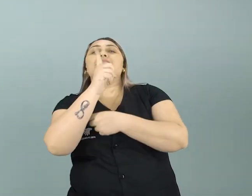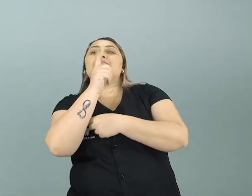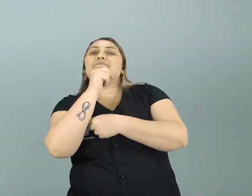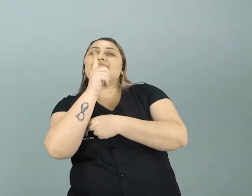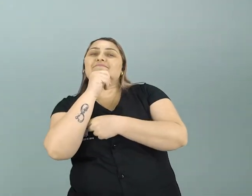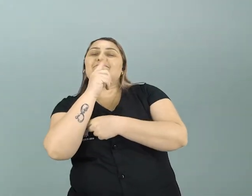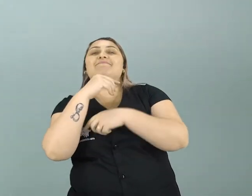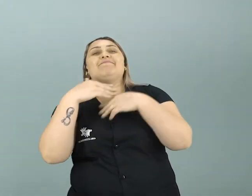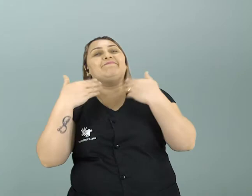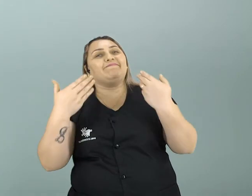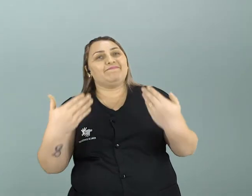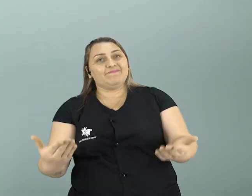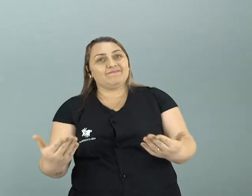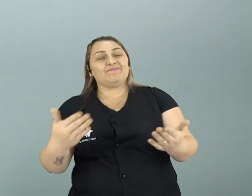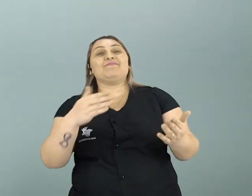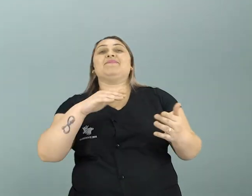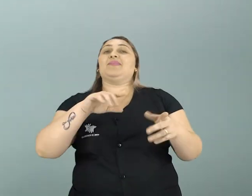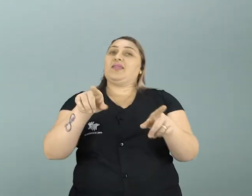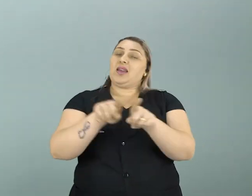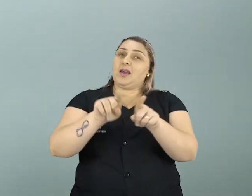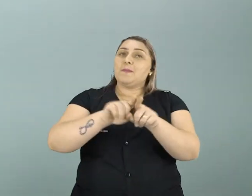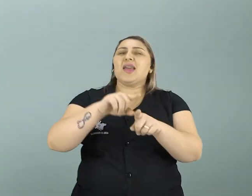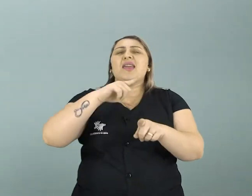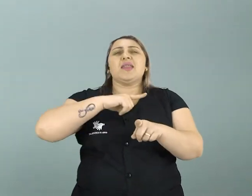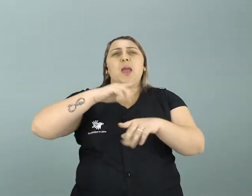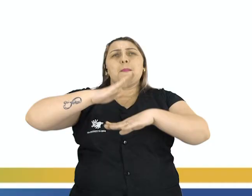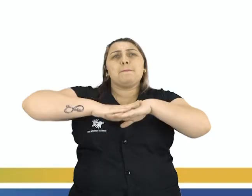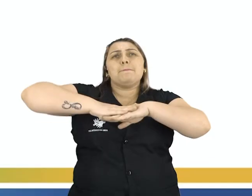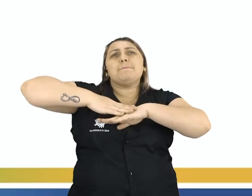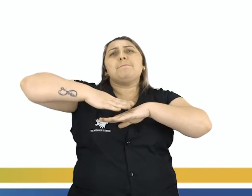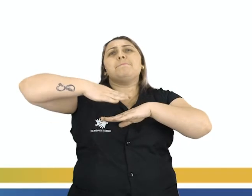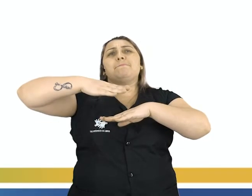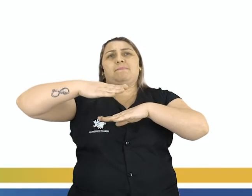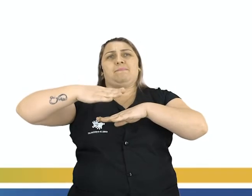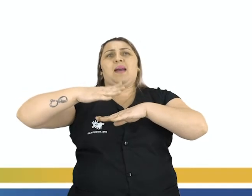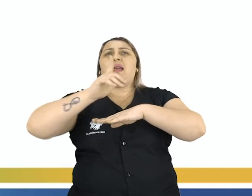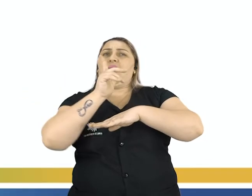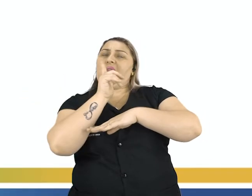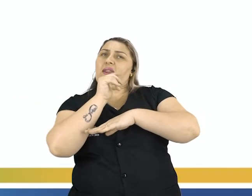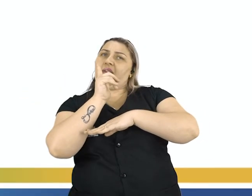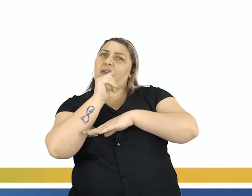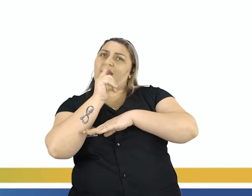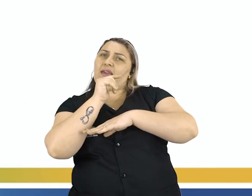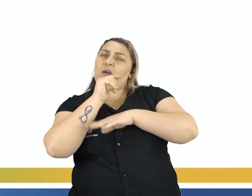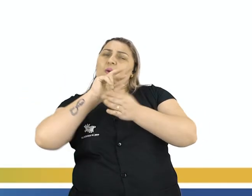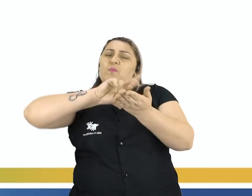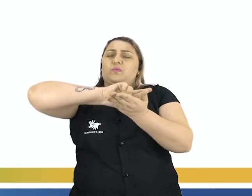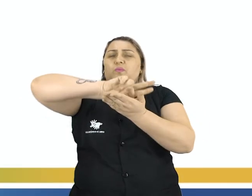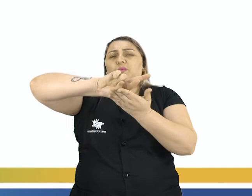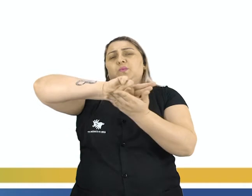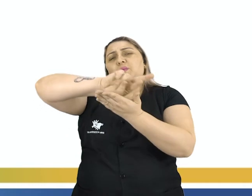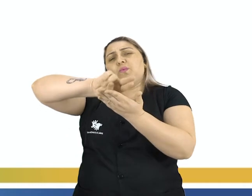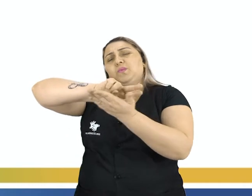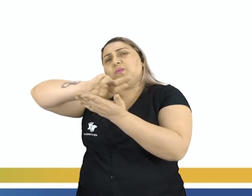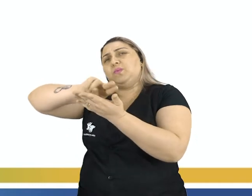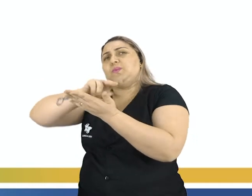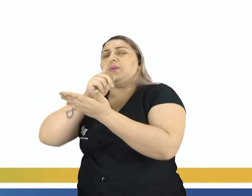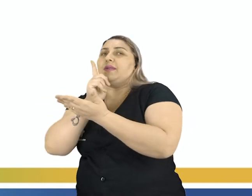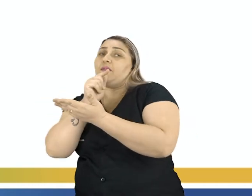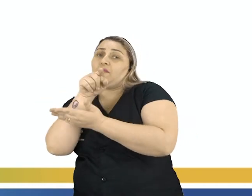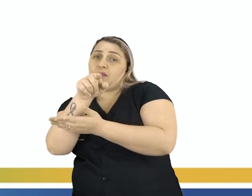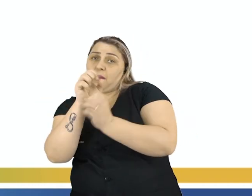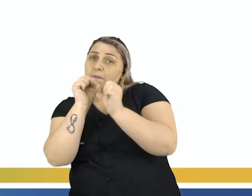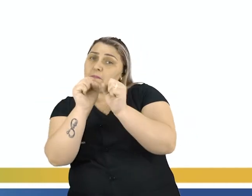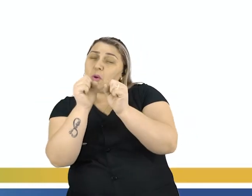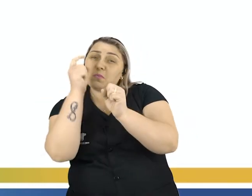outro tipo de líquido que nós podemos medir, né? Nós podemos medir uma diversidade de líquido que